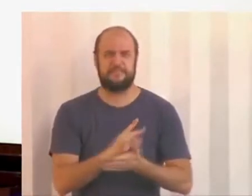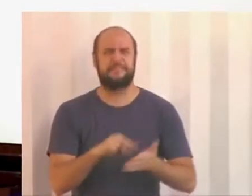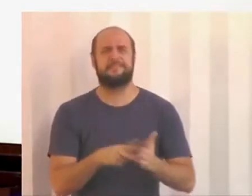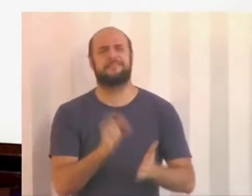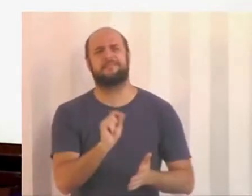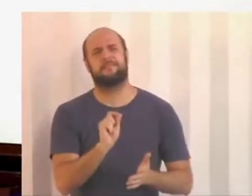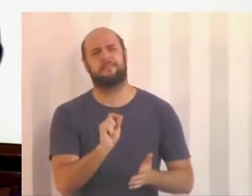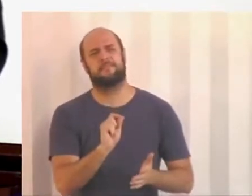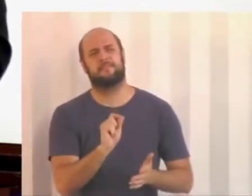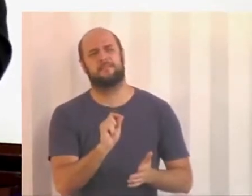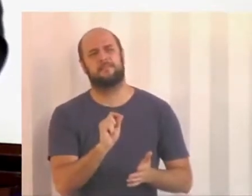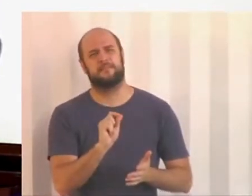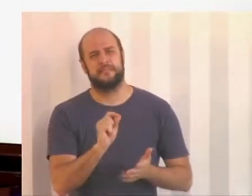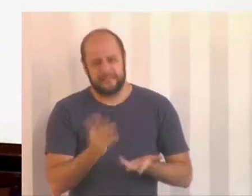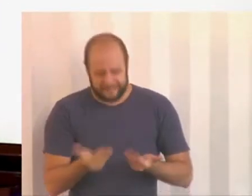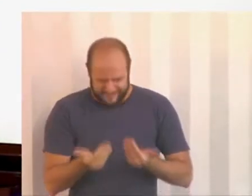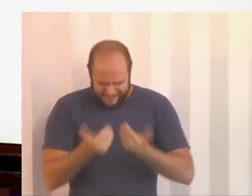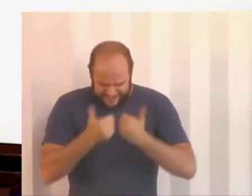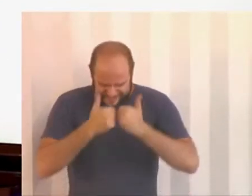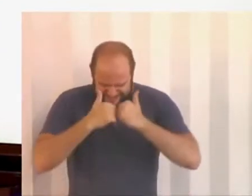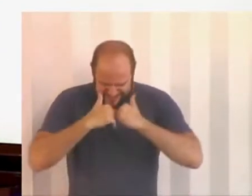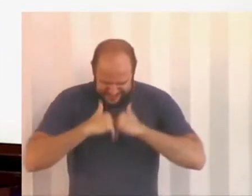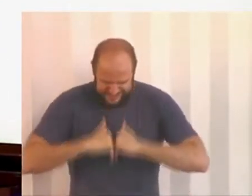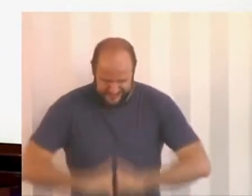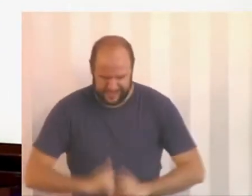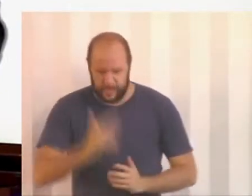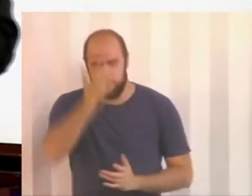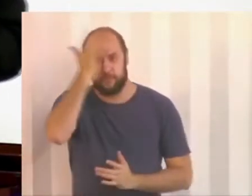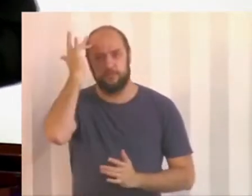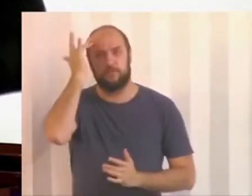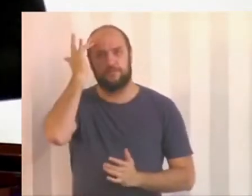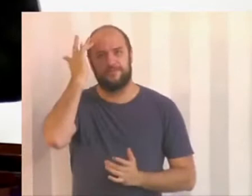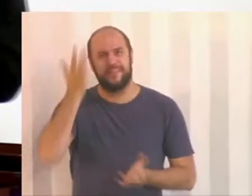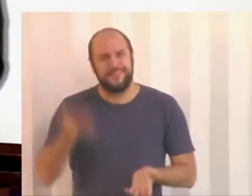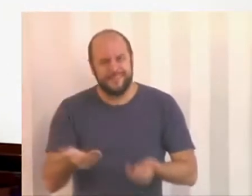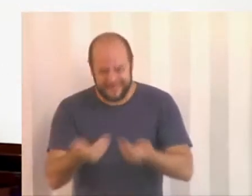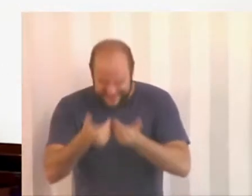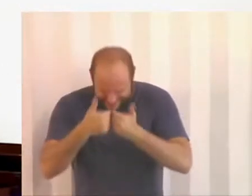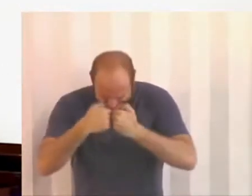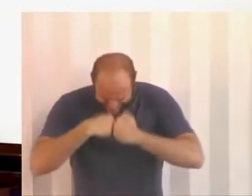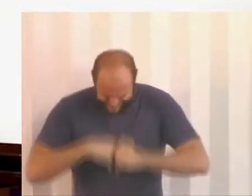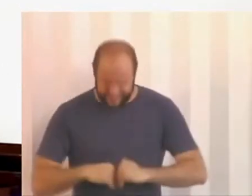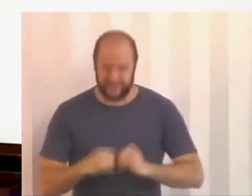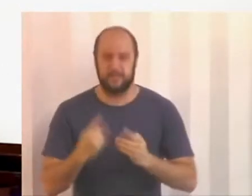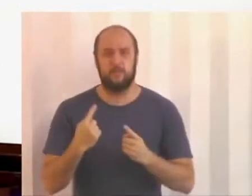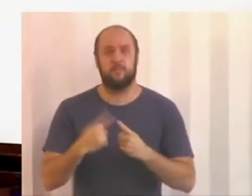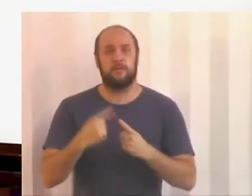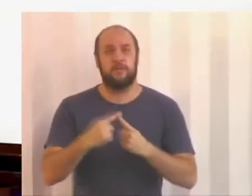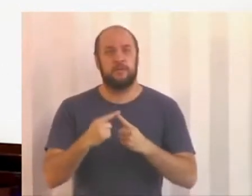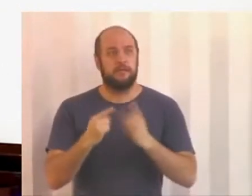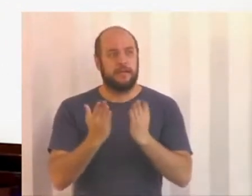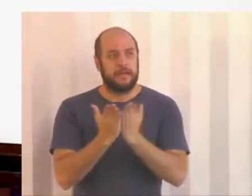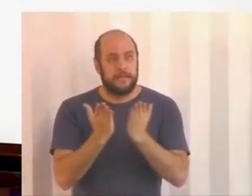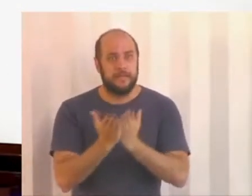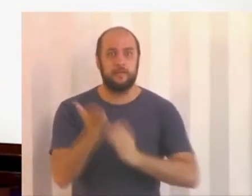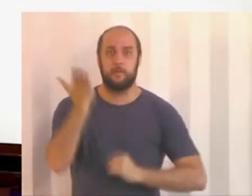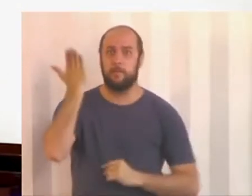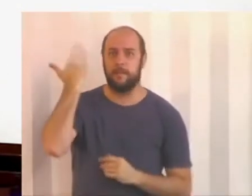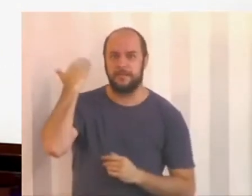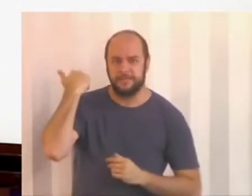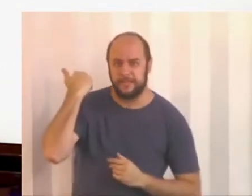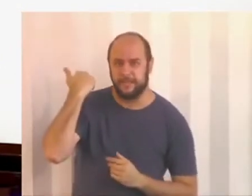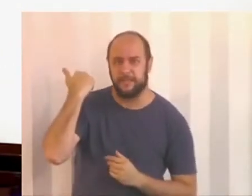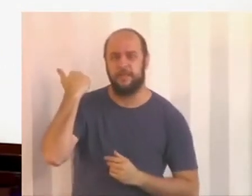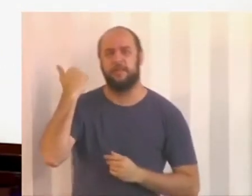as entranhas humanas, porque era dessa forma que aqueles crentes conseguiam